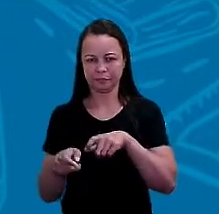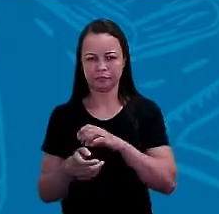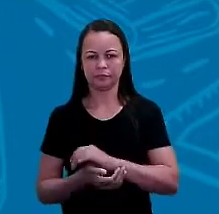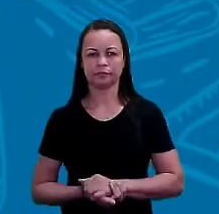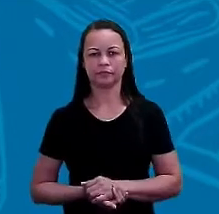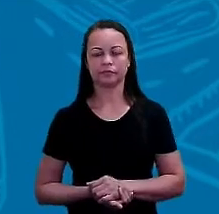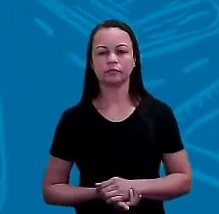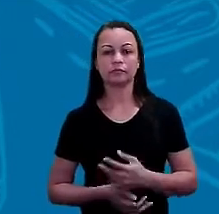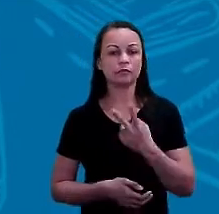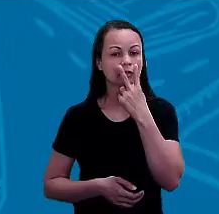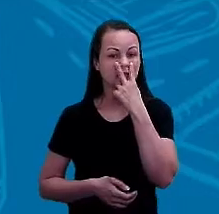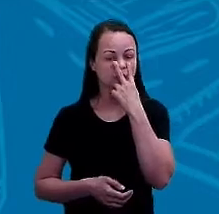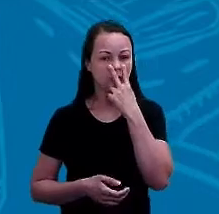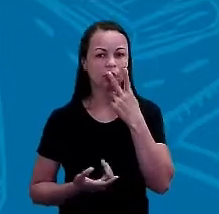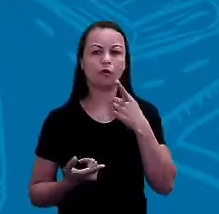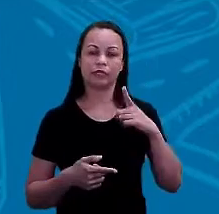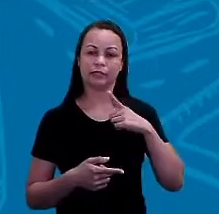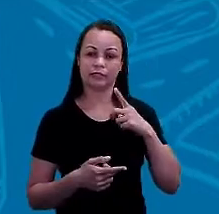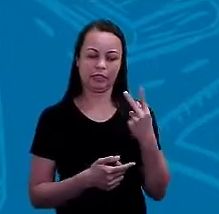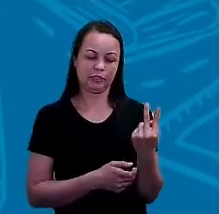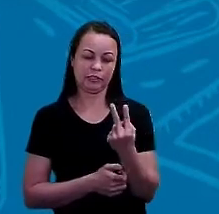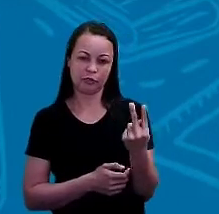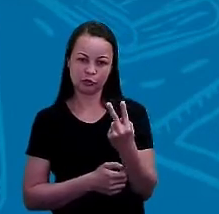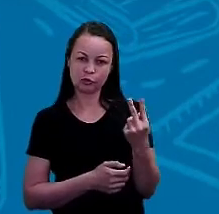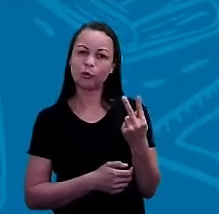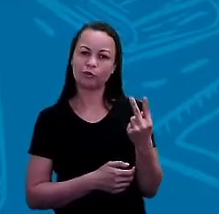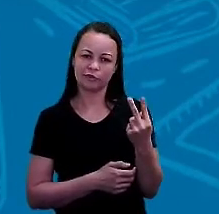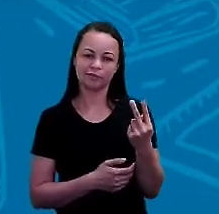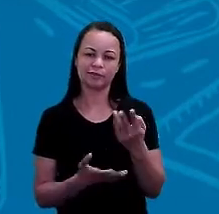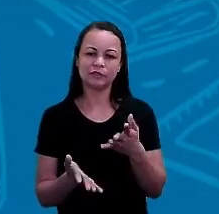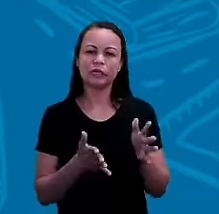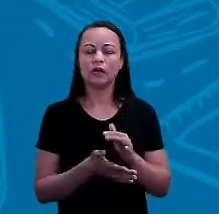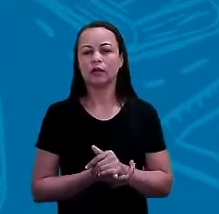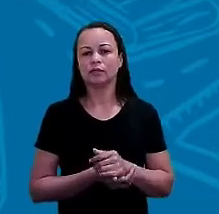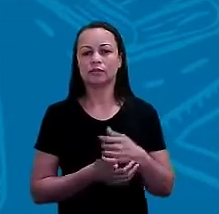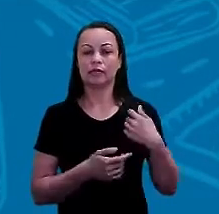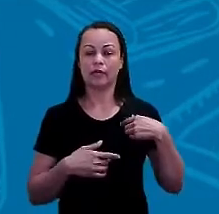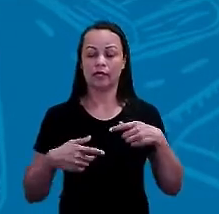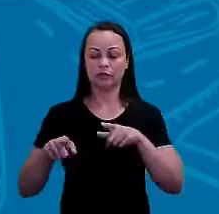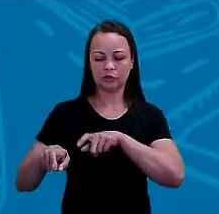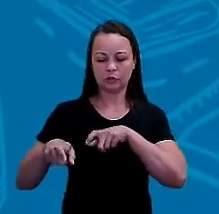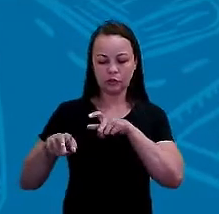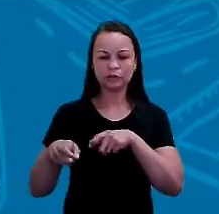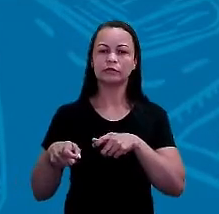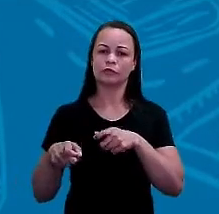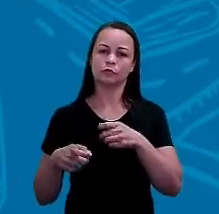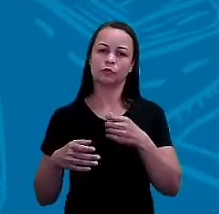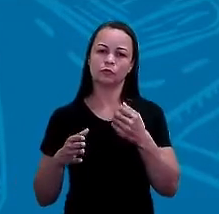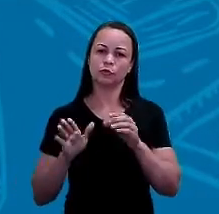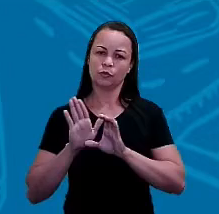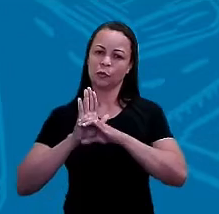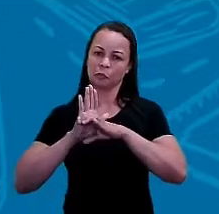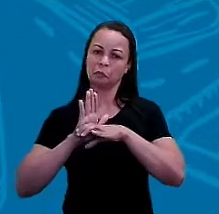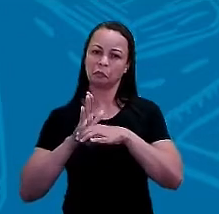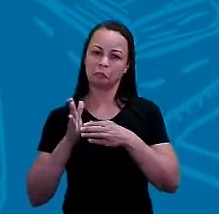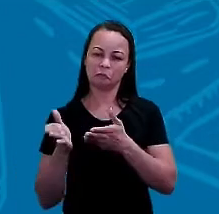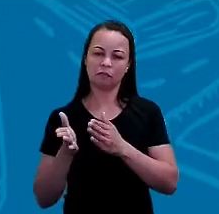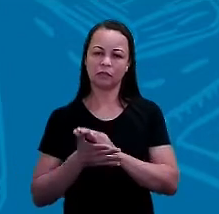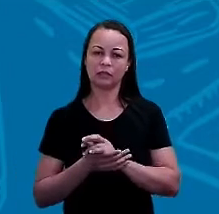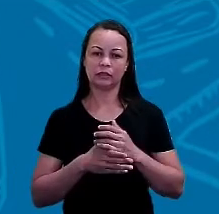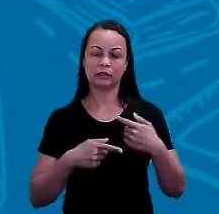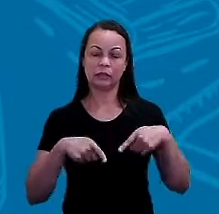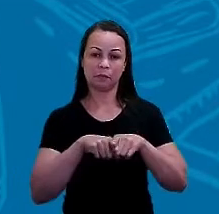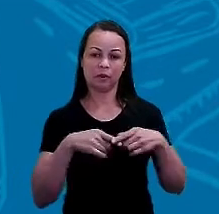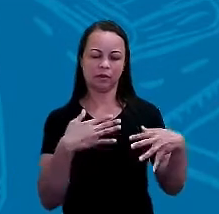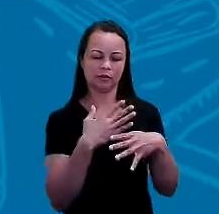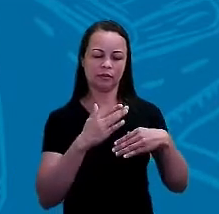eu disse, Vitória de Santo Antão ela tem os dois extremos. Ela tem a zona rural muito bem conceituada, como tem a cidade muito bem desenvolvida.